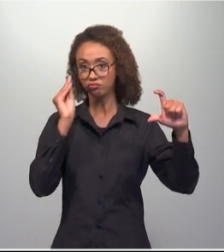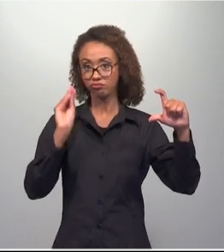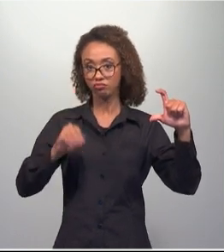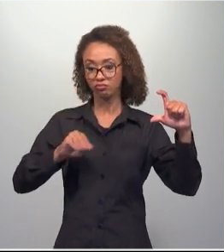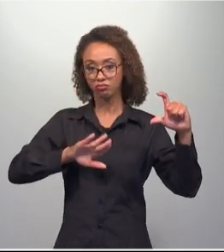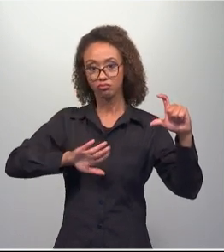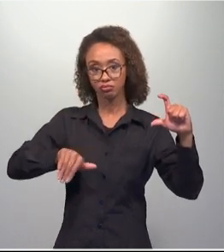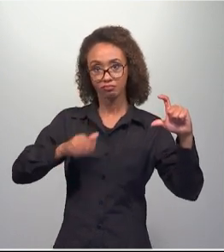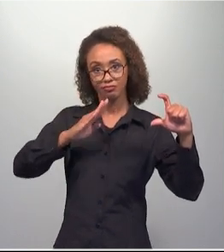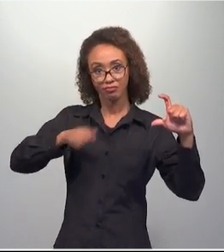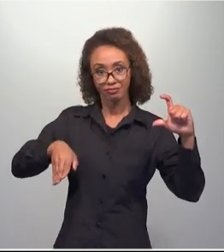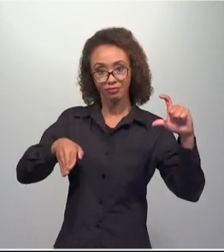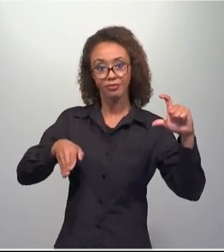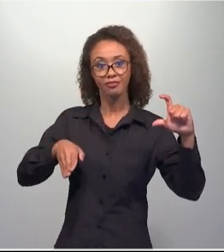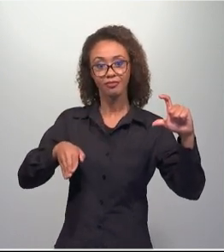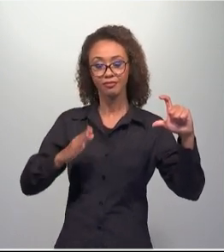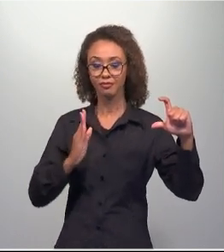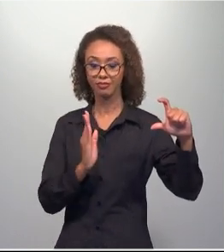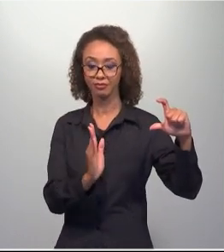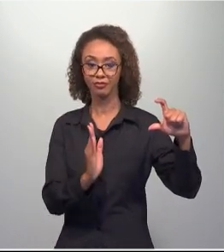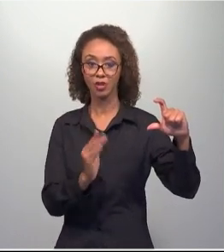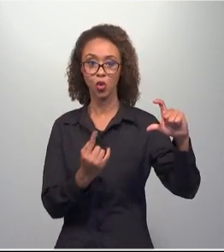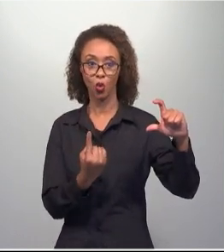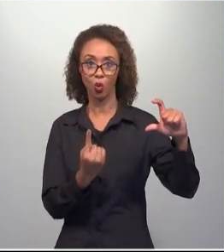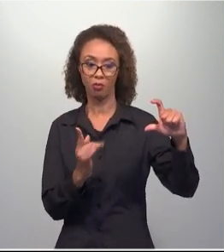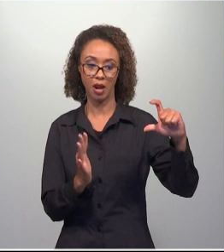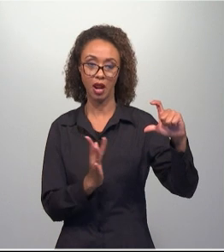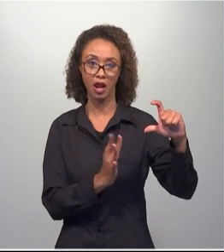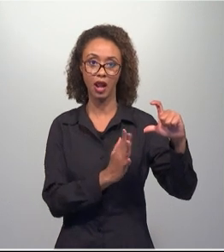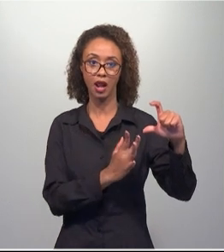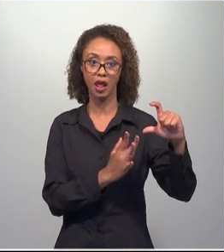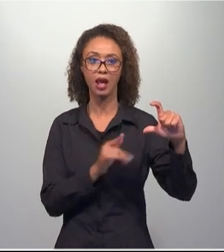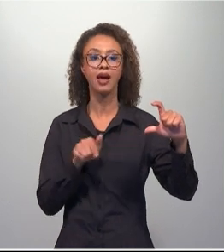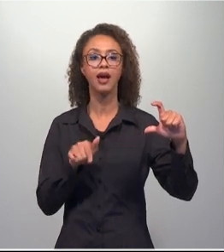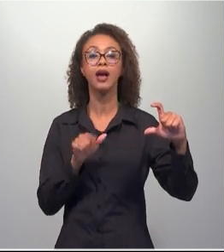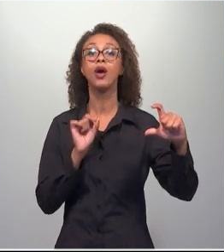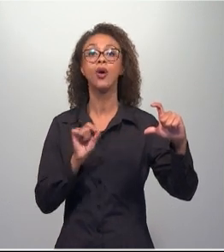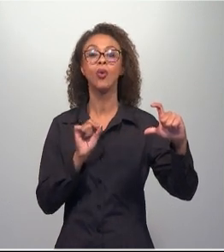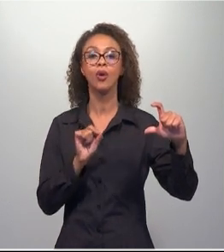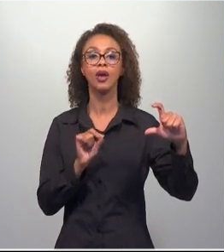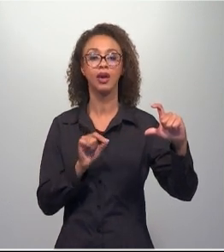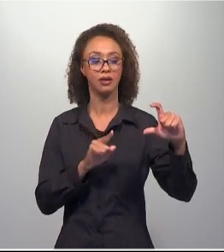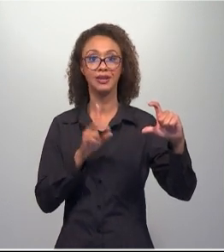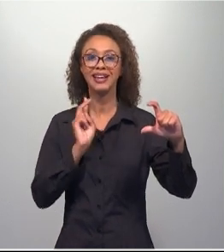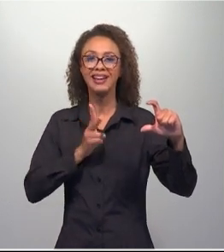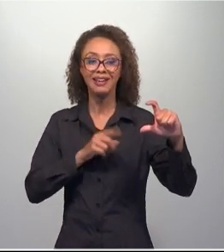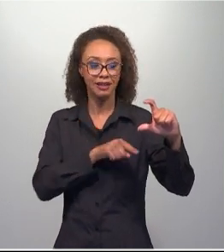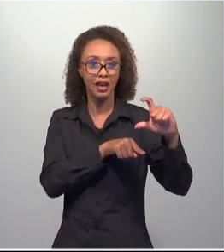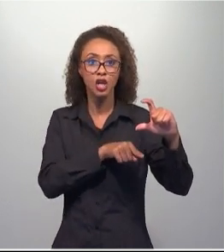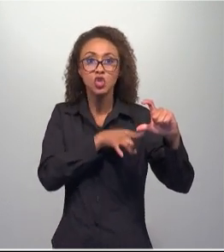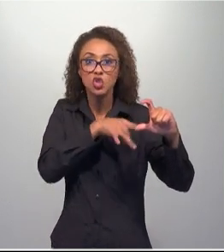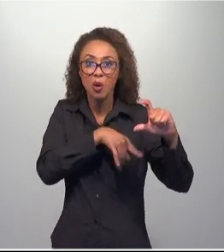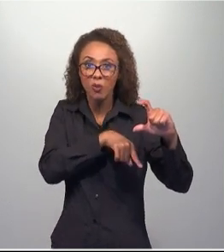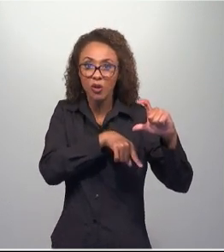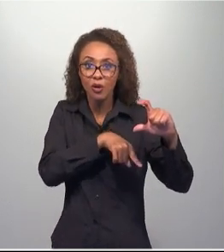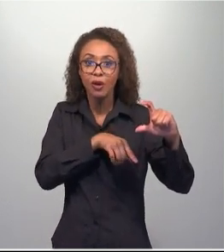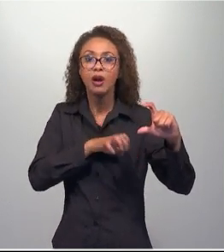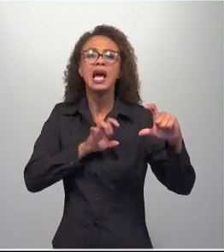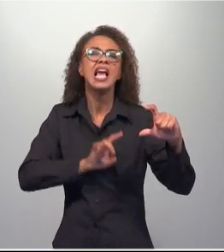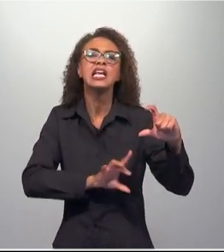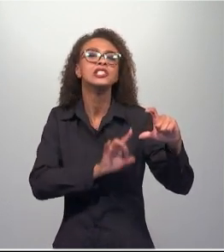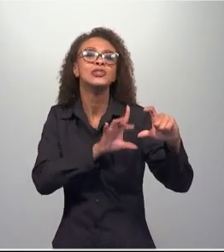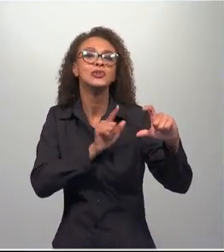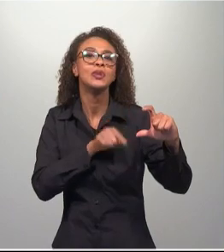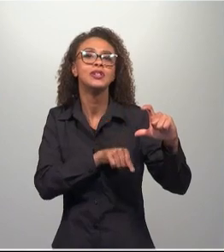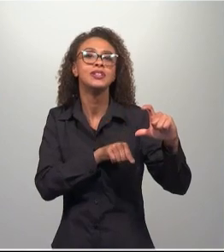com o exclusivo nós já vimos ao exclusivo lá na introdução lembre se disso então o exclusivo nada mais